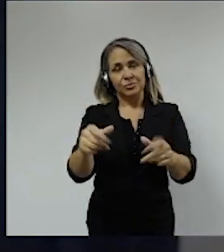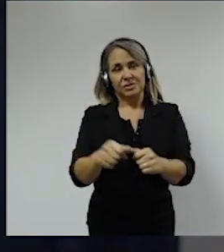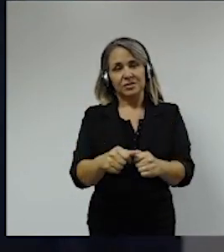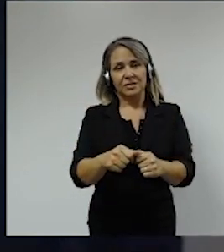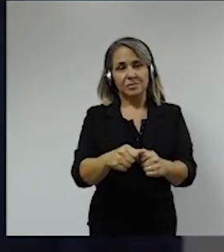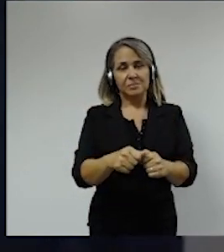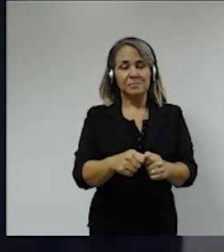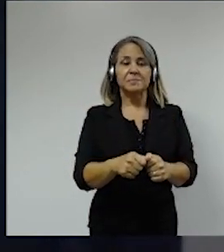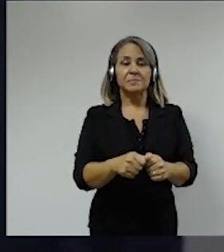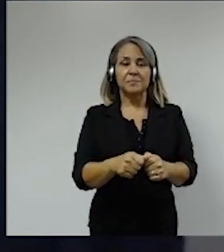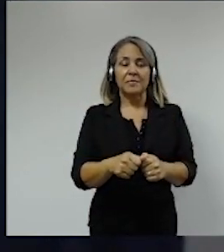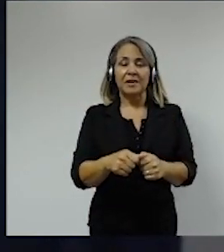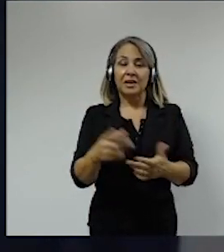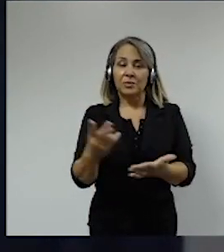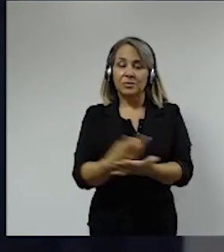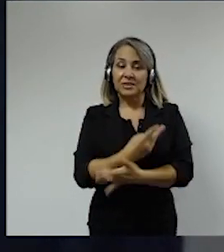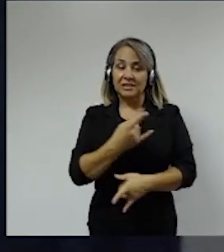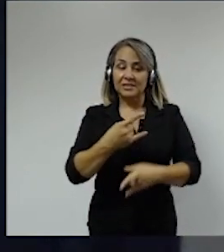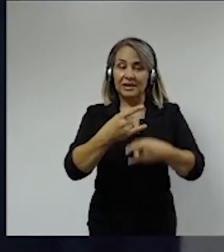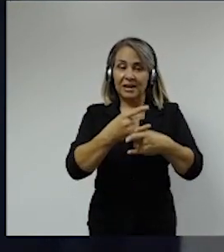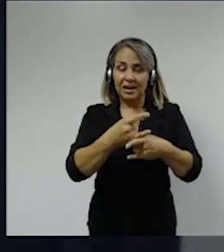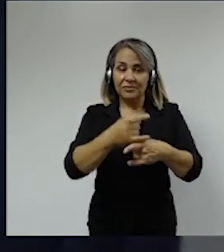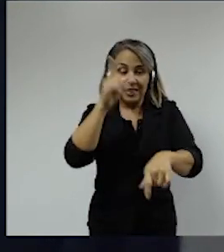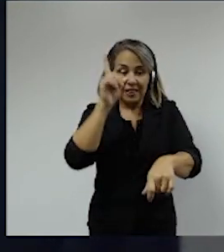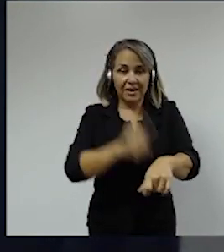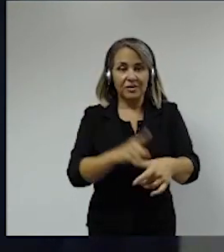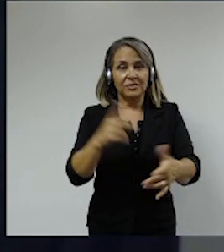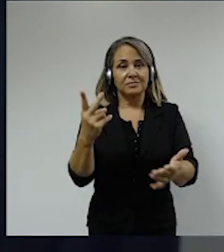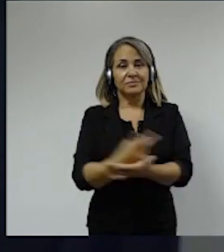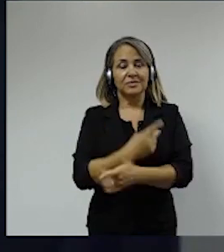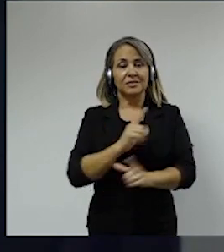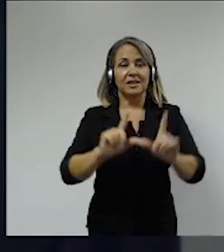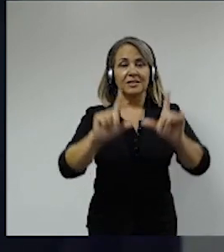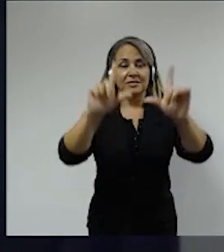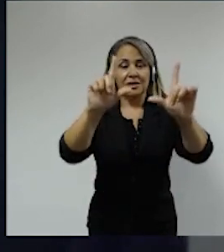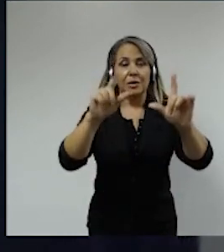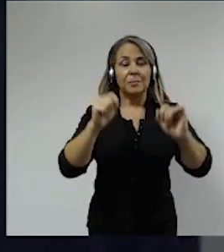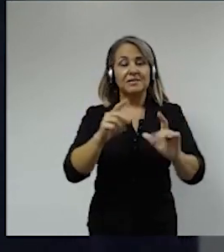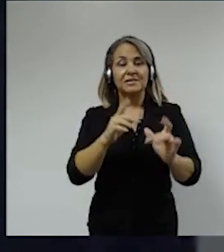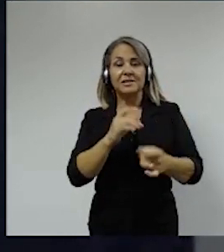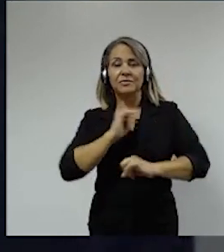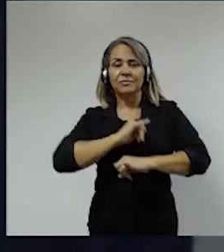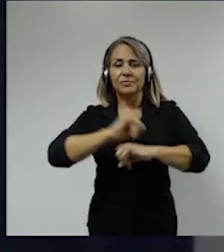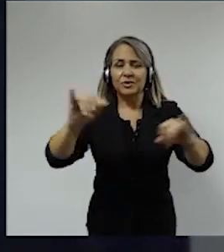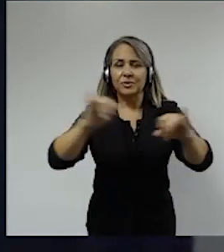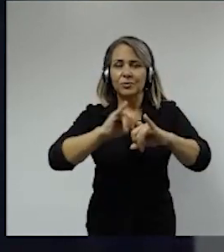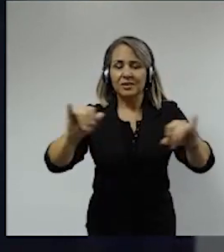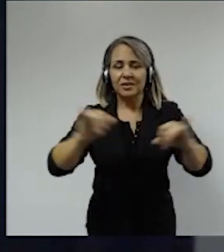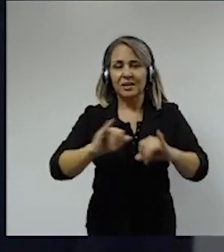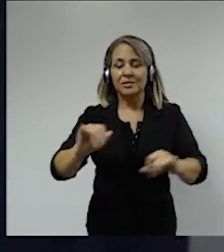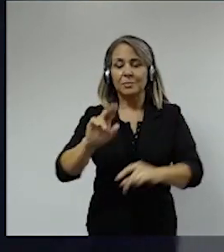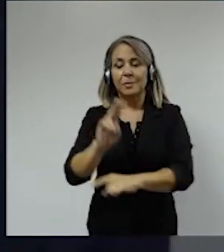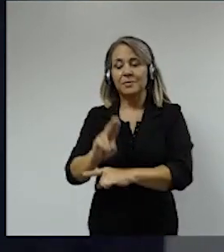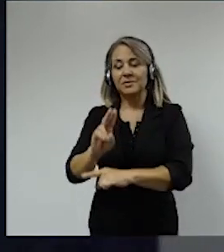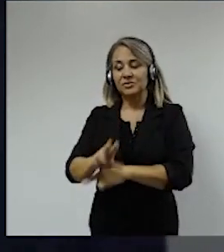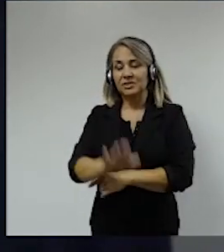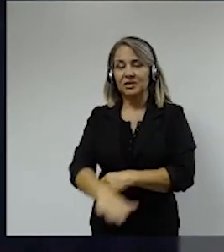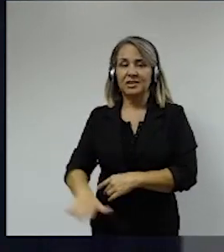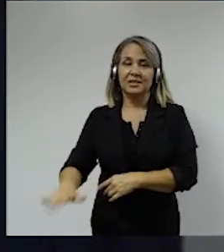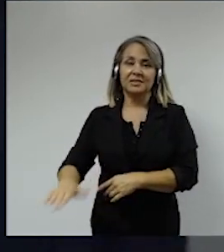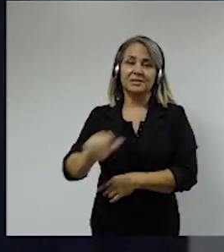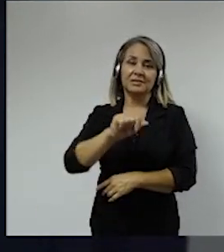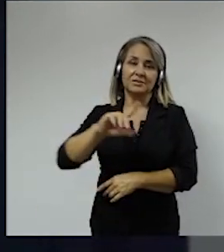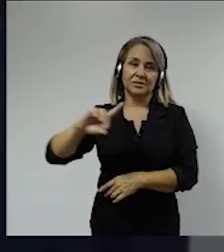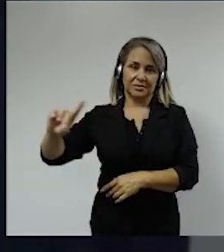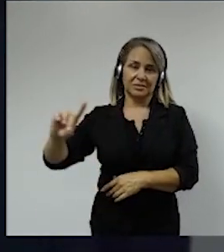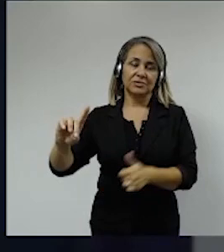daquela performance ao vivo devem ser veiculadas até para a proteção de criança e adolescente, né?